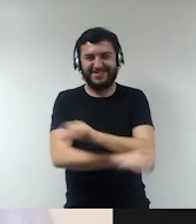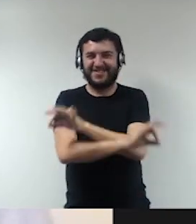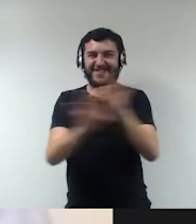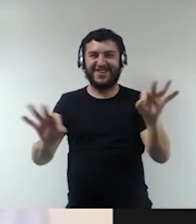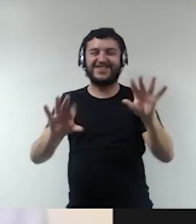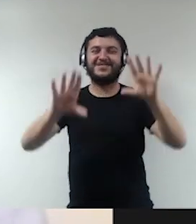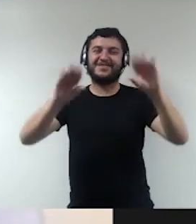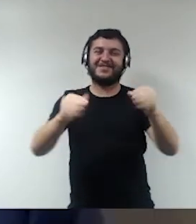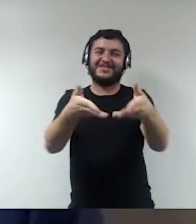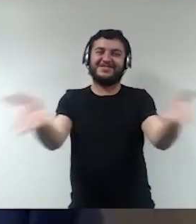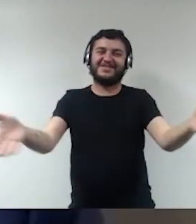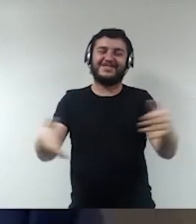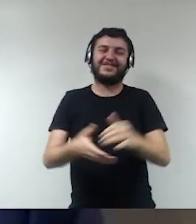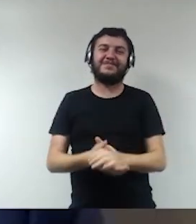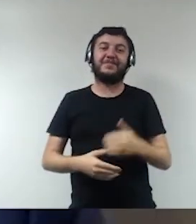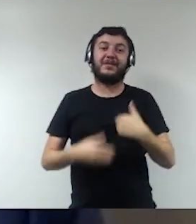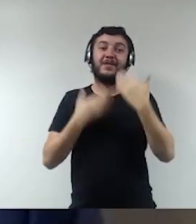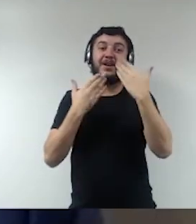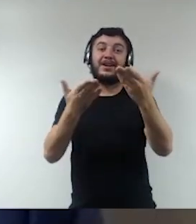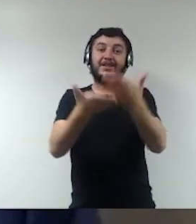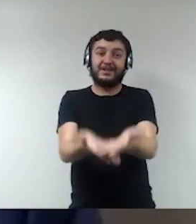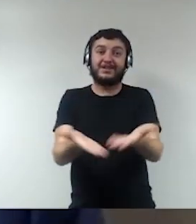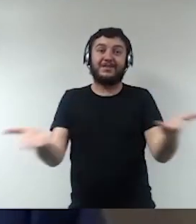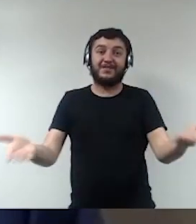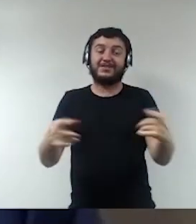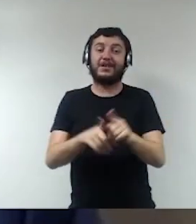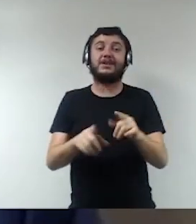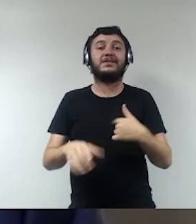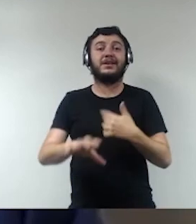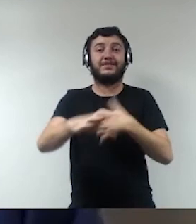todos. Eu também agradeço a todos. Se sintam